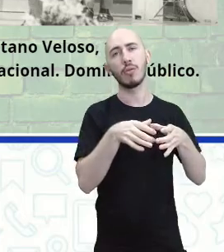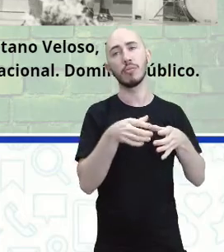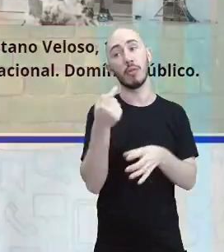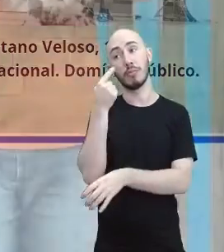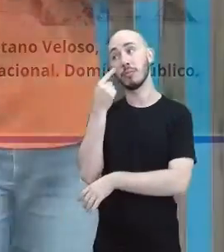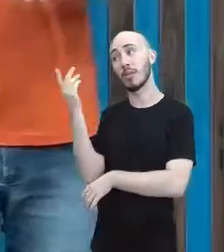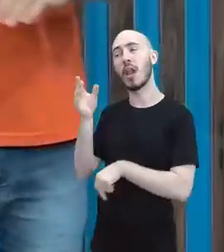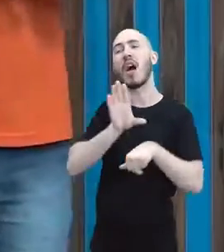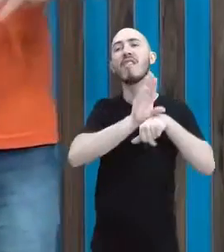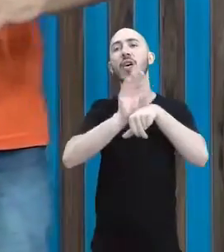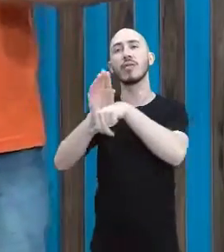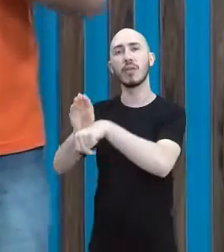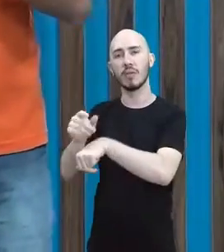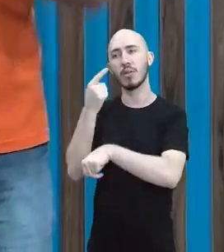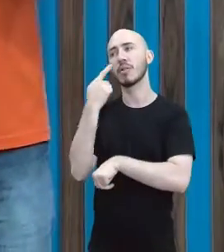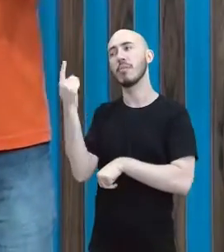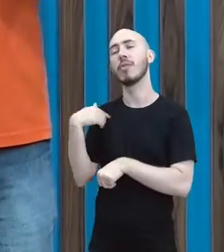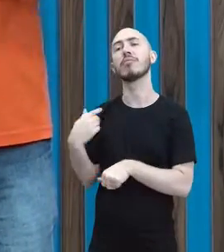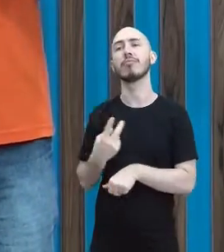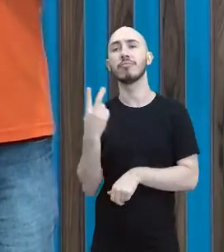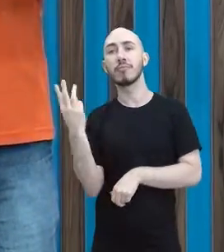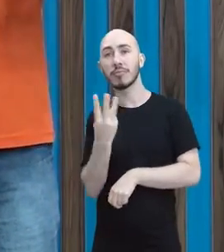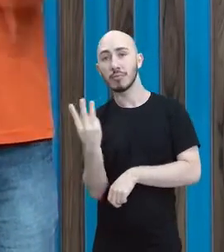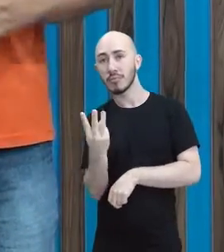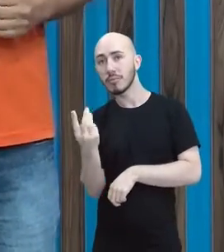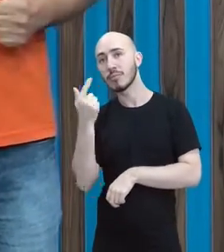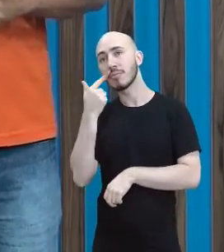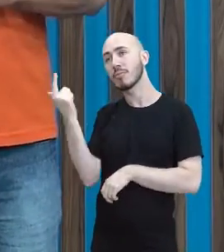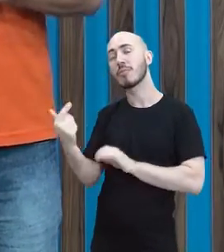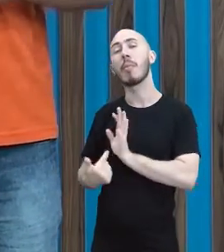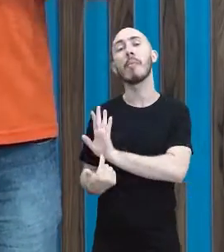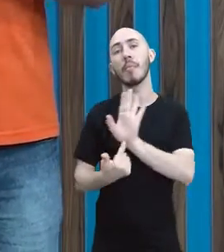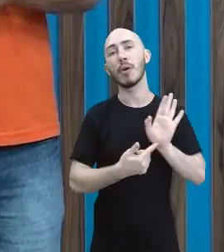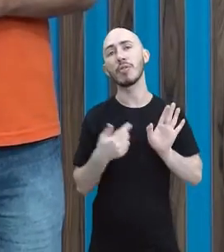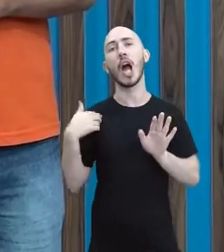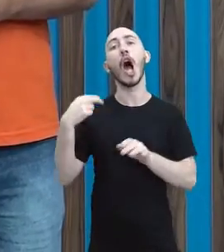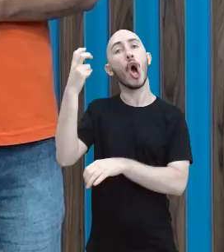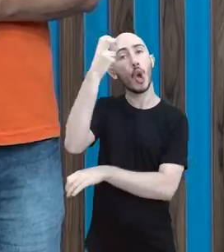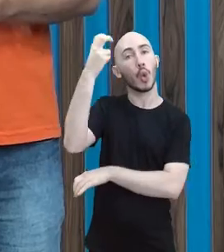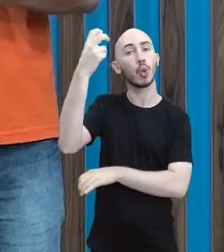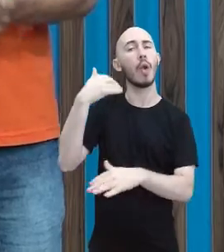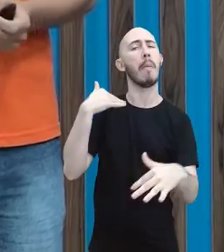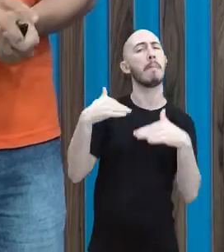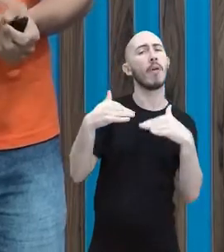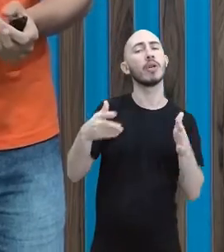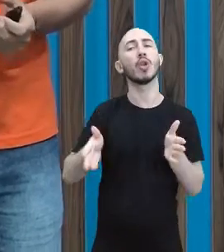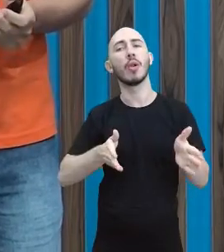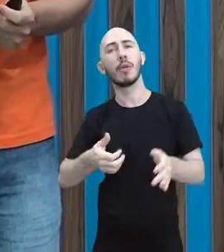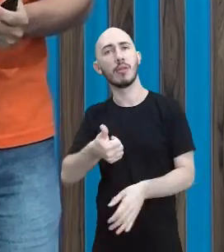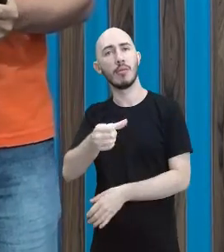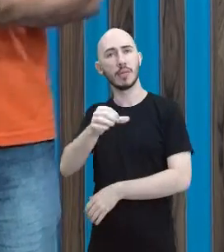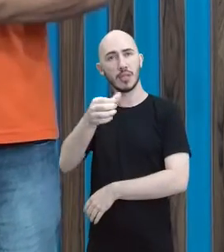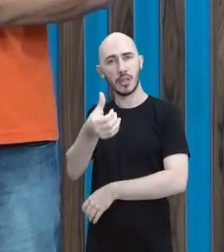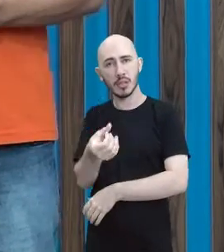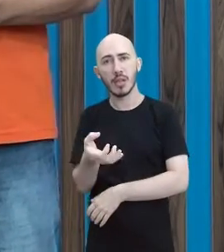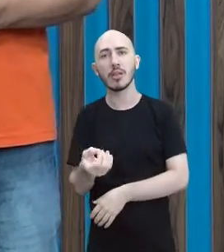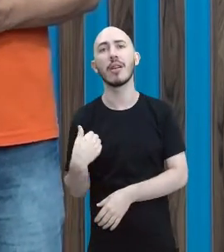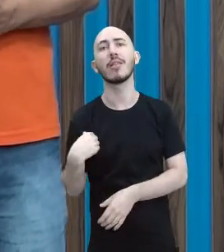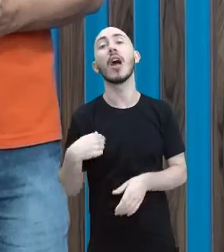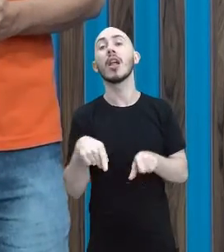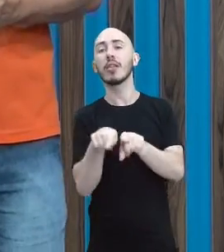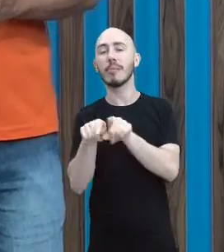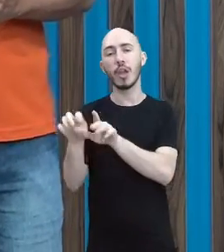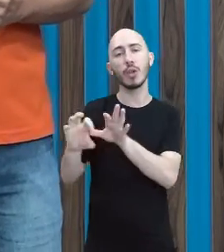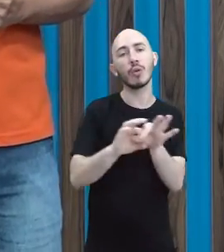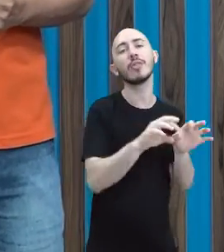Caetano. Então esses sujeitos, eles movimentaram bastante a cultura ali na década de 60 e mesmo no contexto da ditadura, estavam